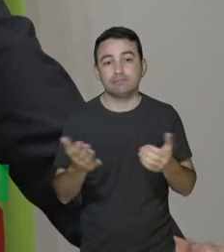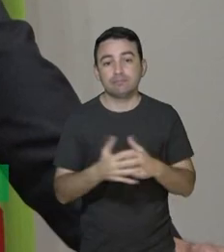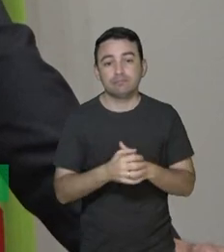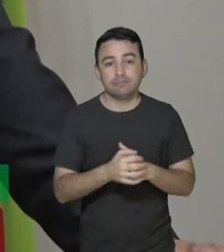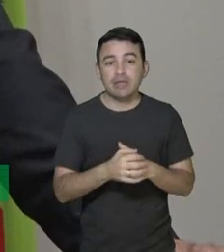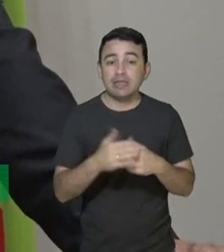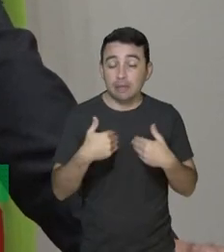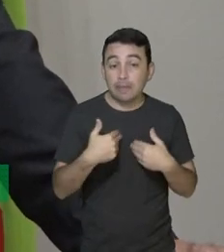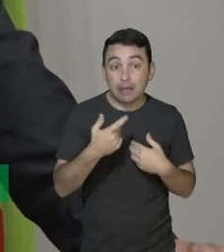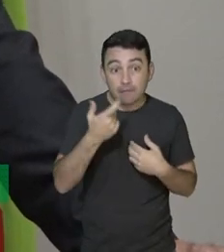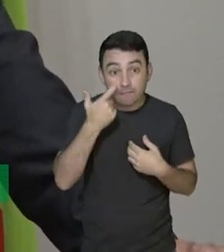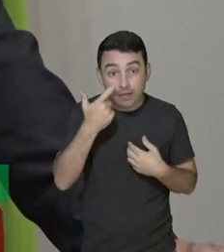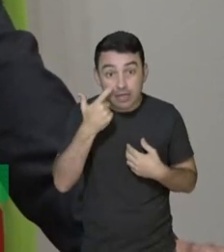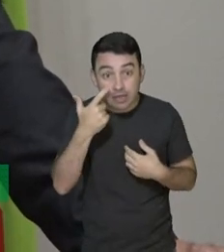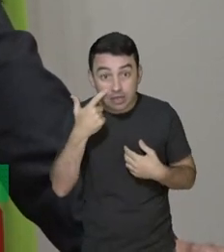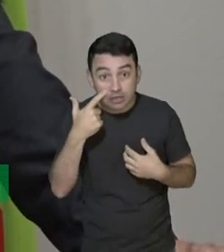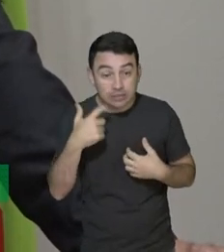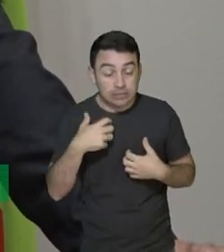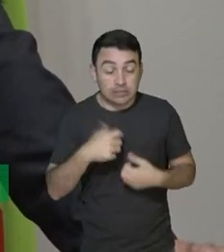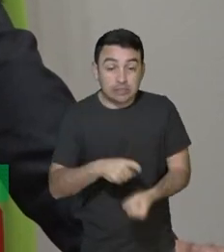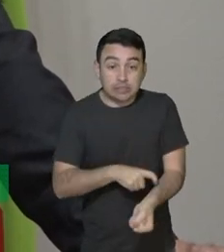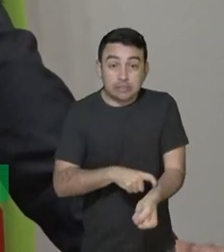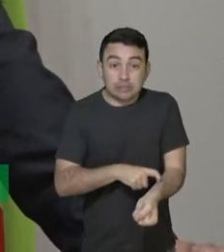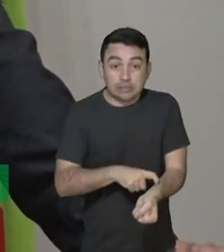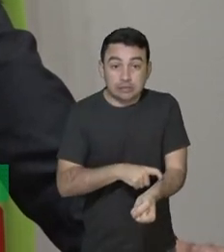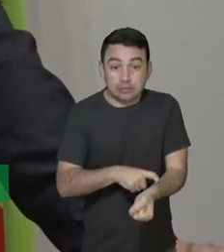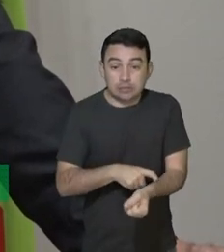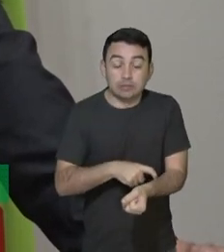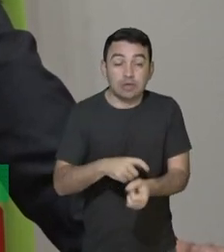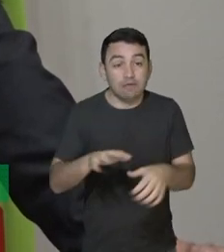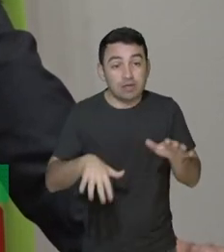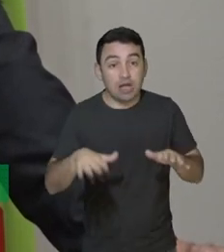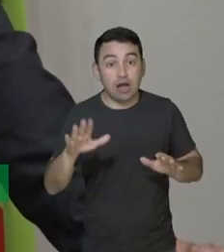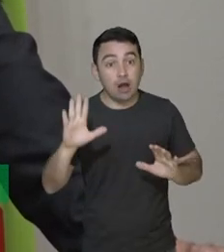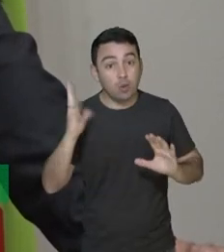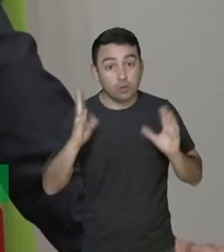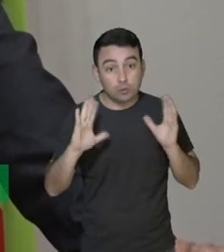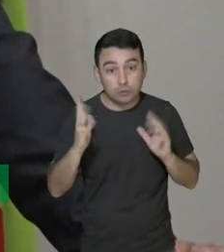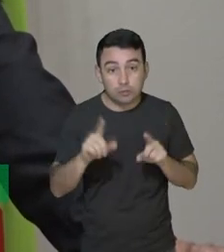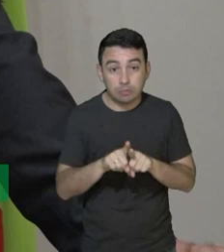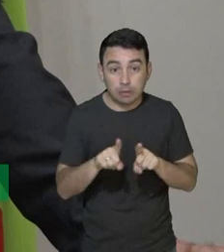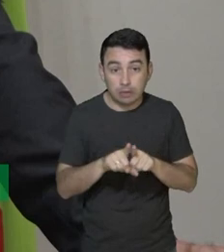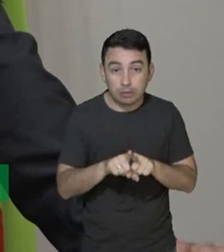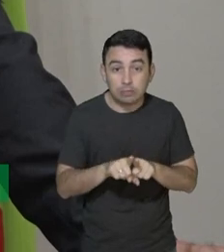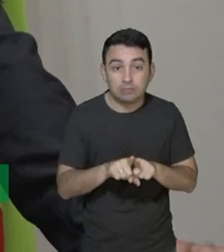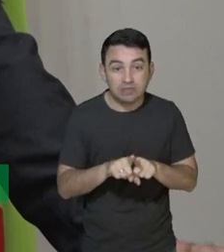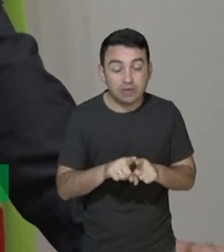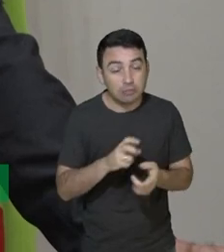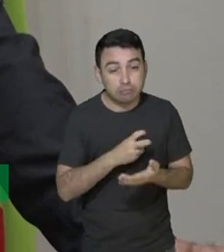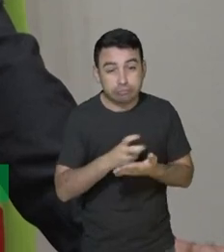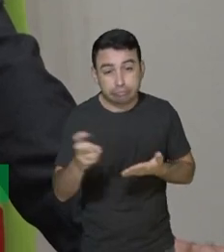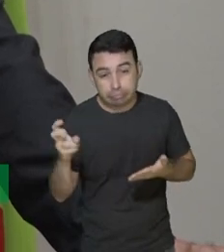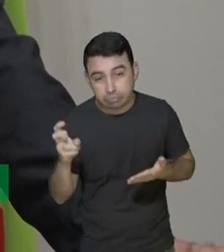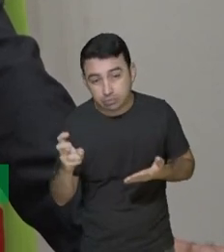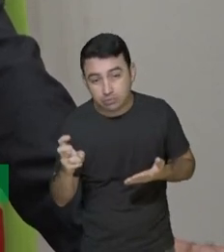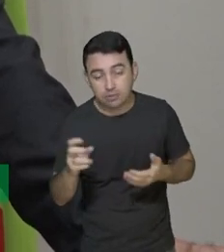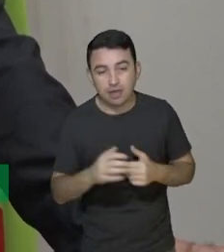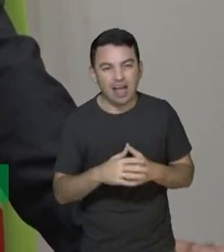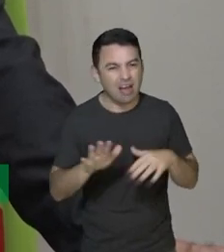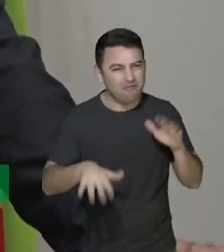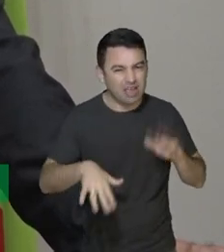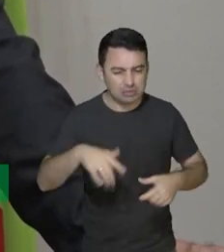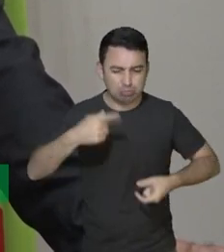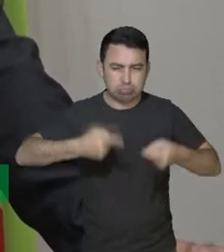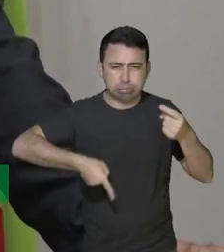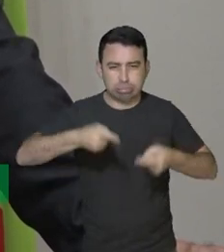presenciei momentos tensos, momentos de impeachment, momentos que o pau pegou por aqui muitas